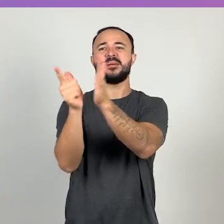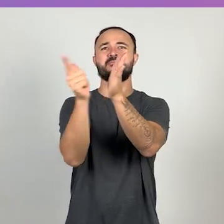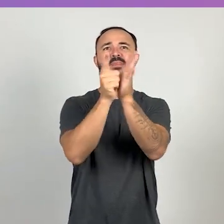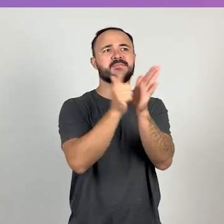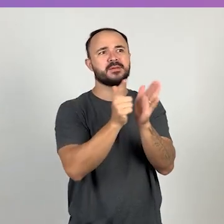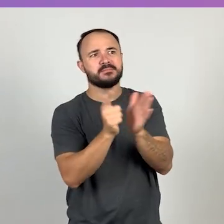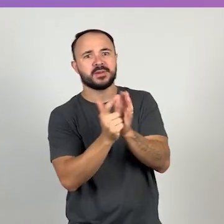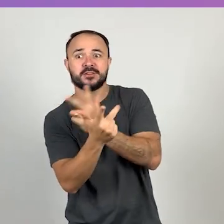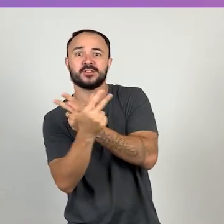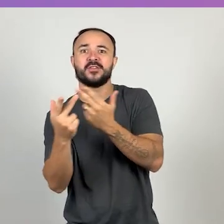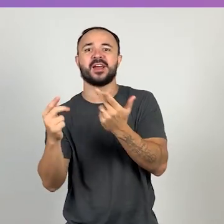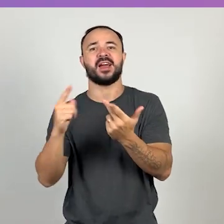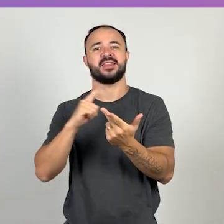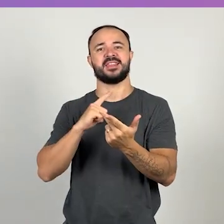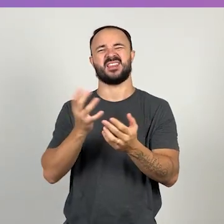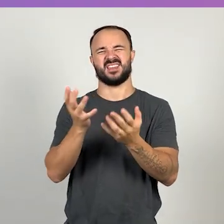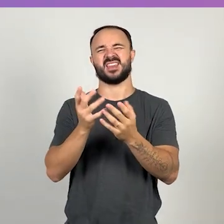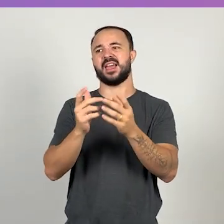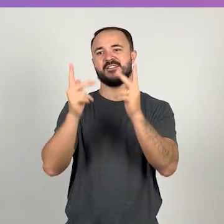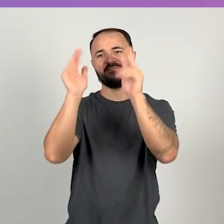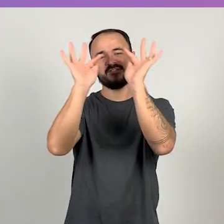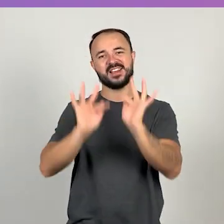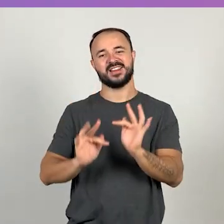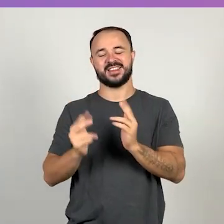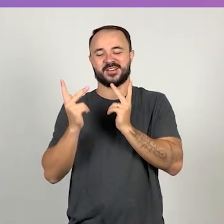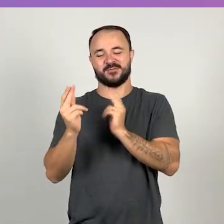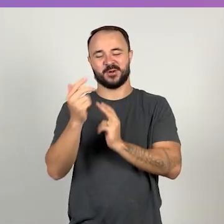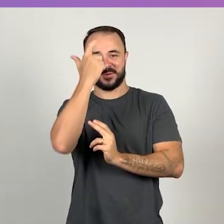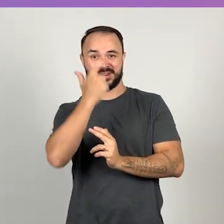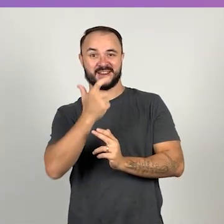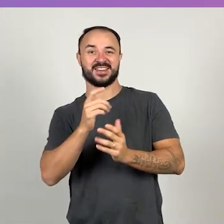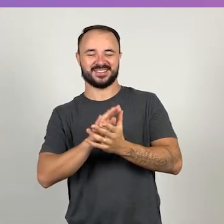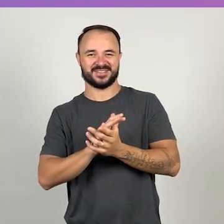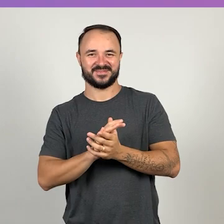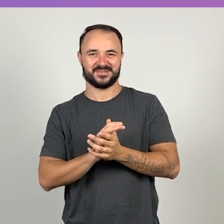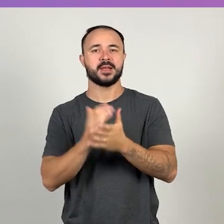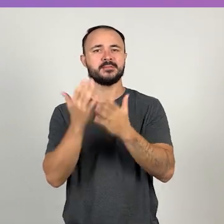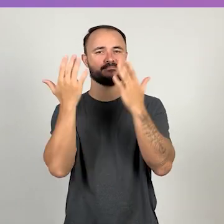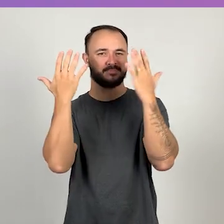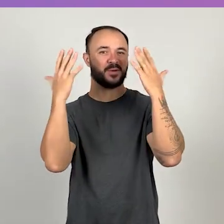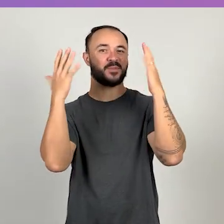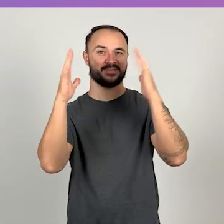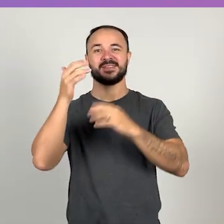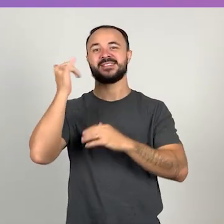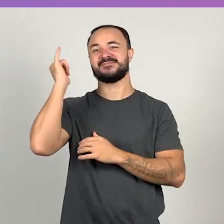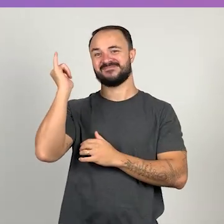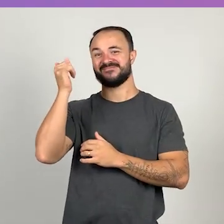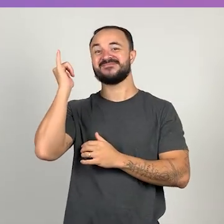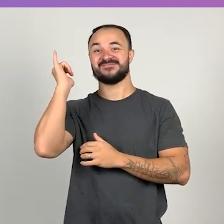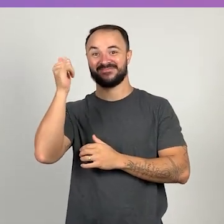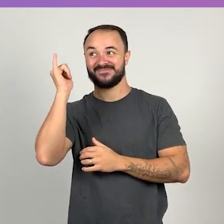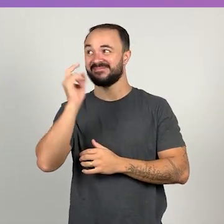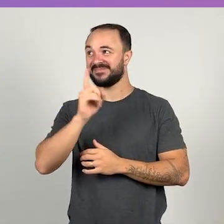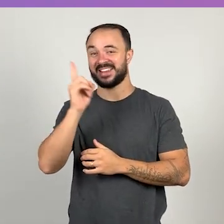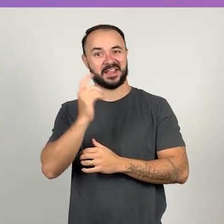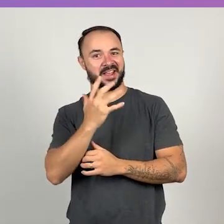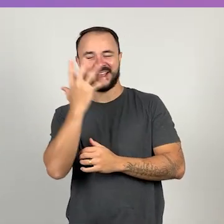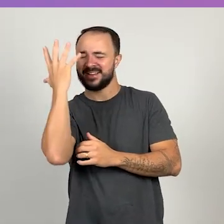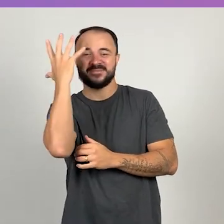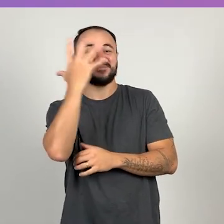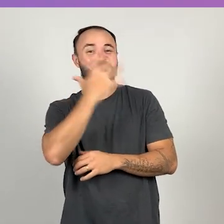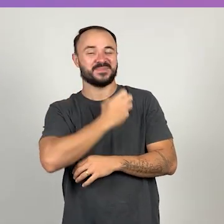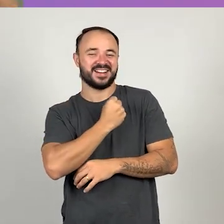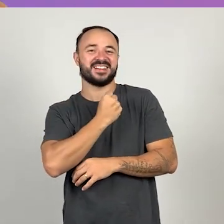ser feliz como eu. Palmas pra historinha, palmas pra